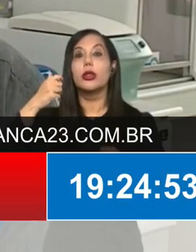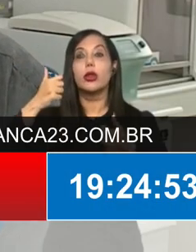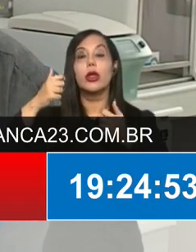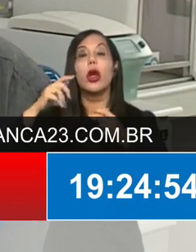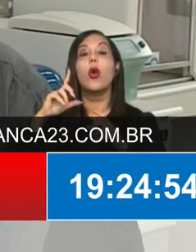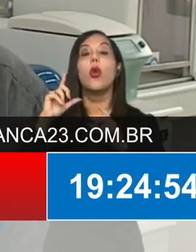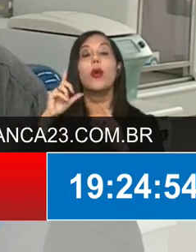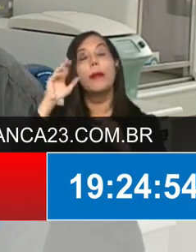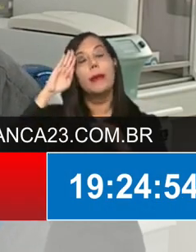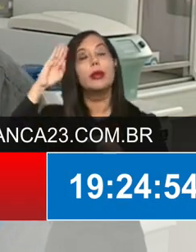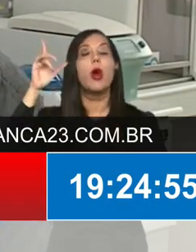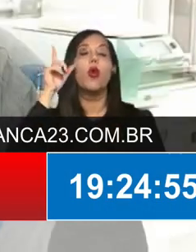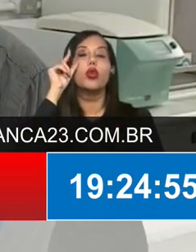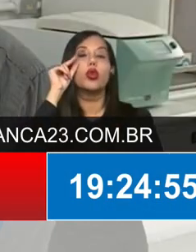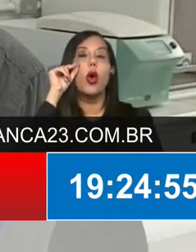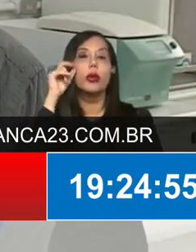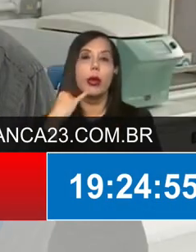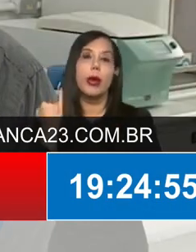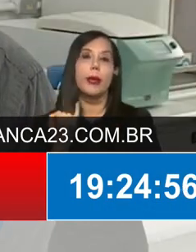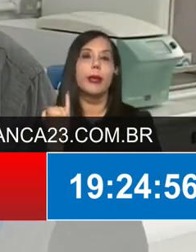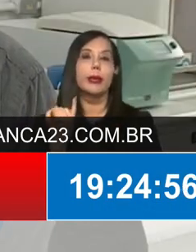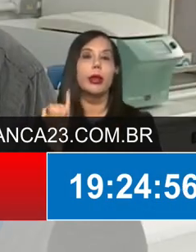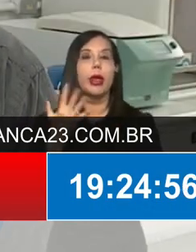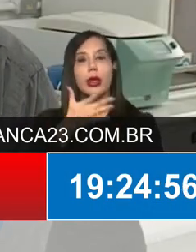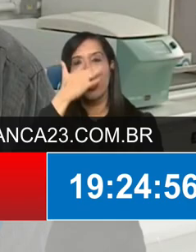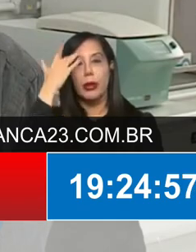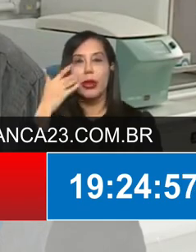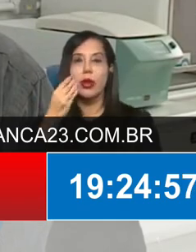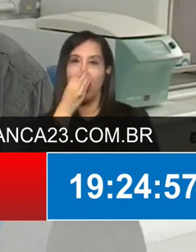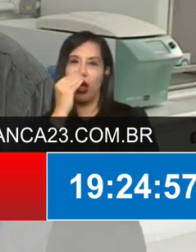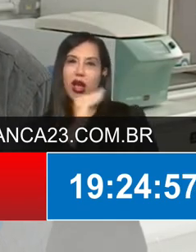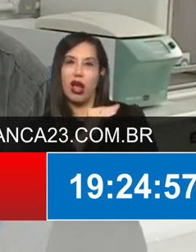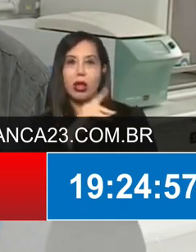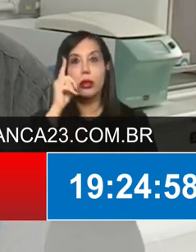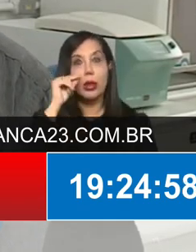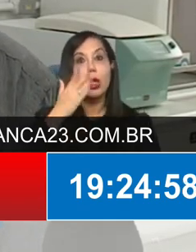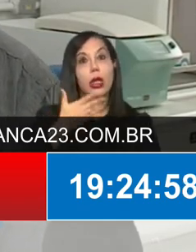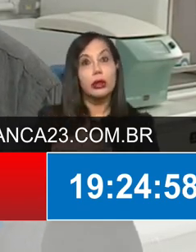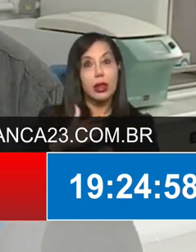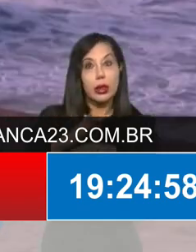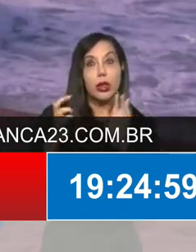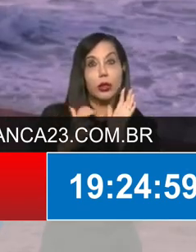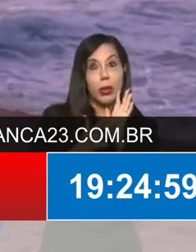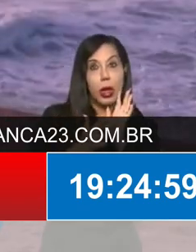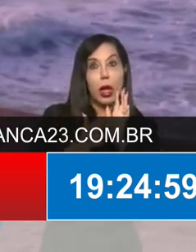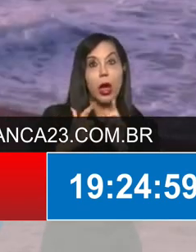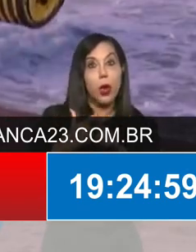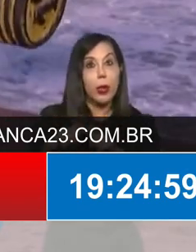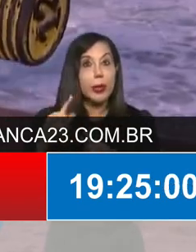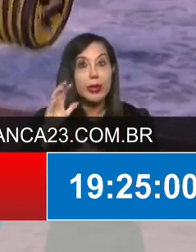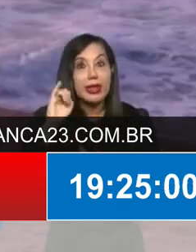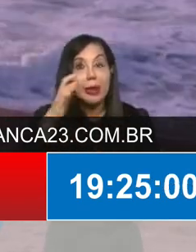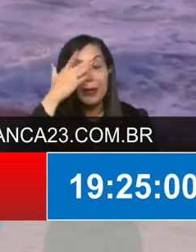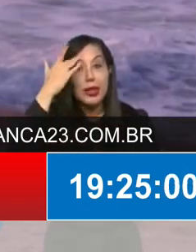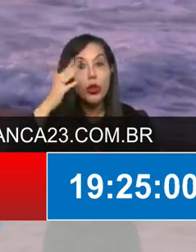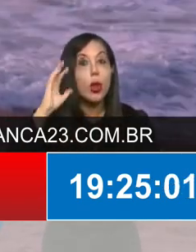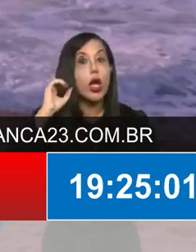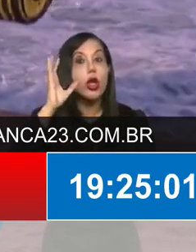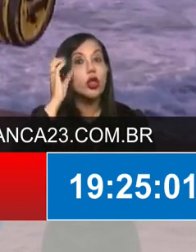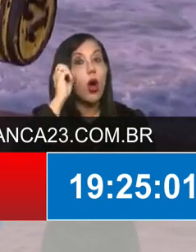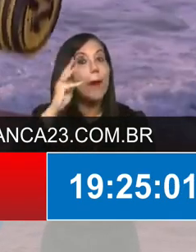por exemplo, que é um fator importante também. As pessoas negligenciam muito o sono, então treinar cedo é um problema, principalmente para quem dorme mal ou